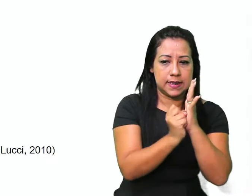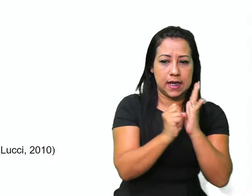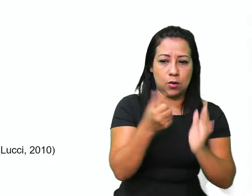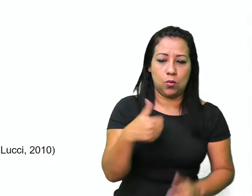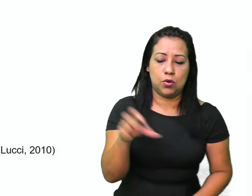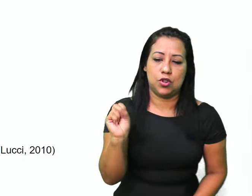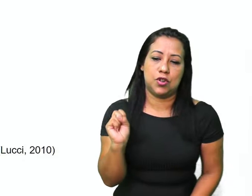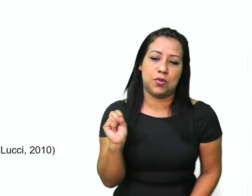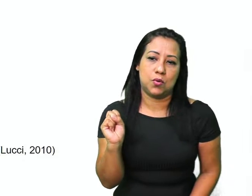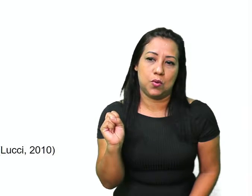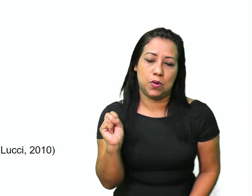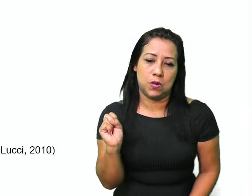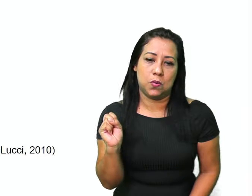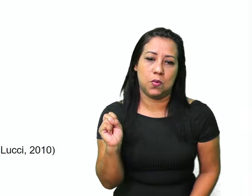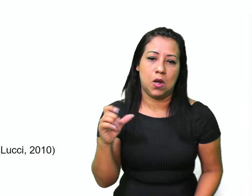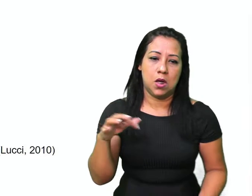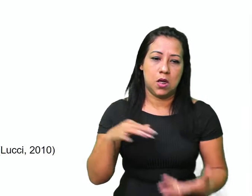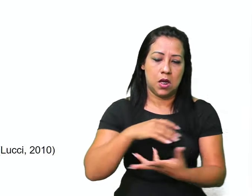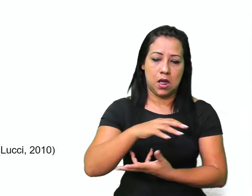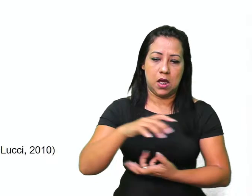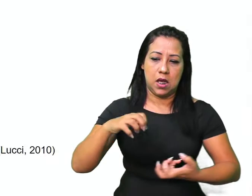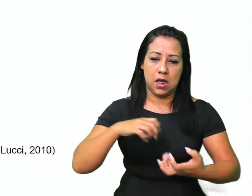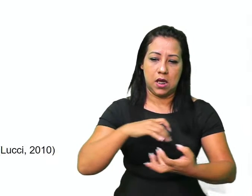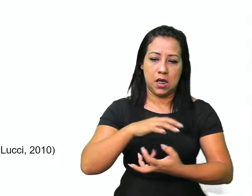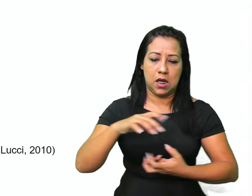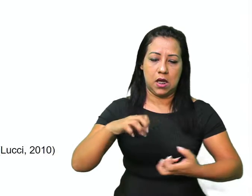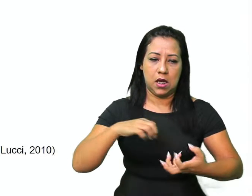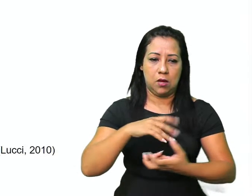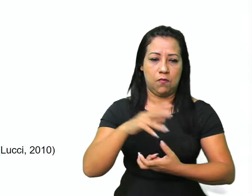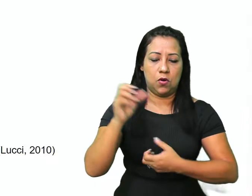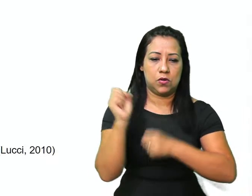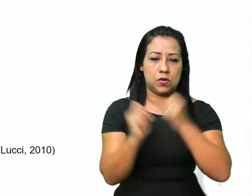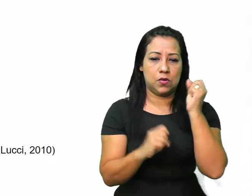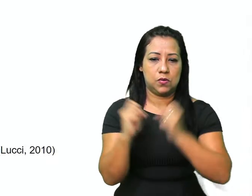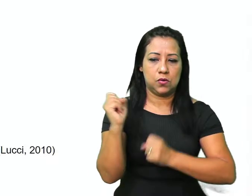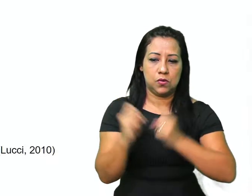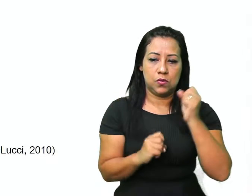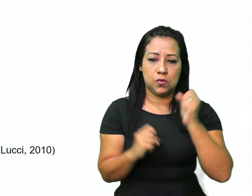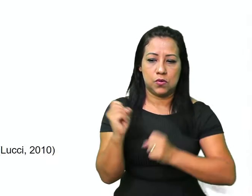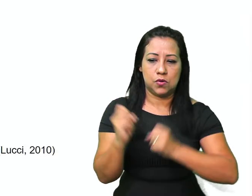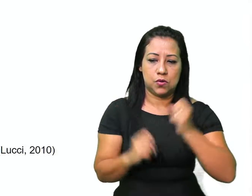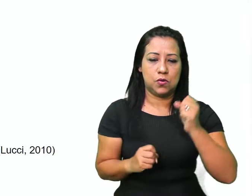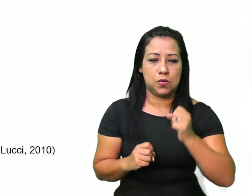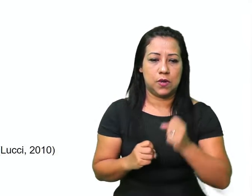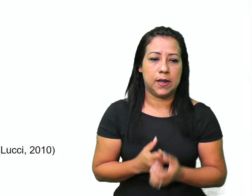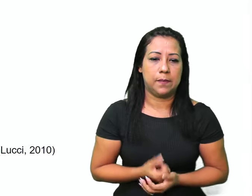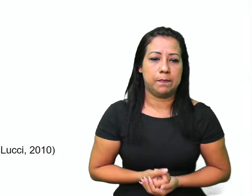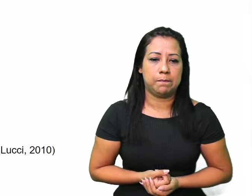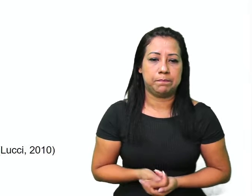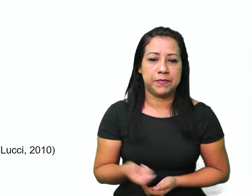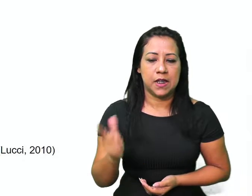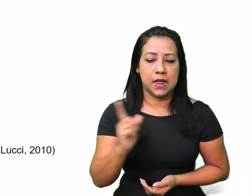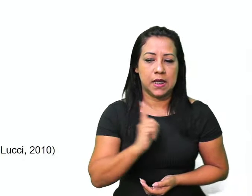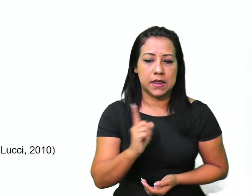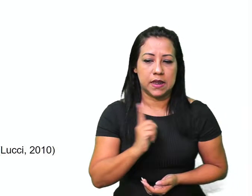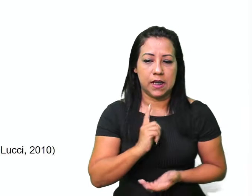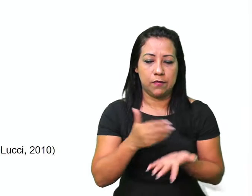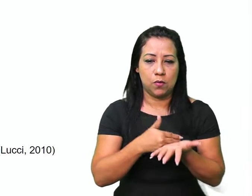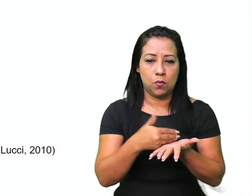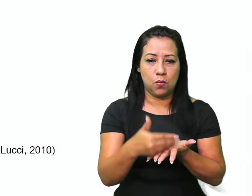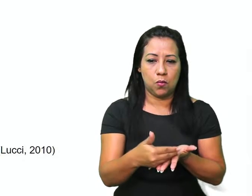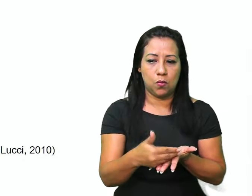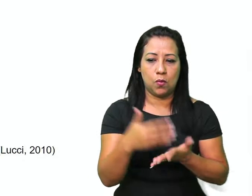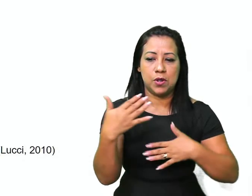histórico, Revolução Industrial, que foi o que mudou mais, tá? Teve início um